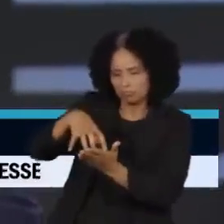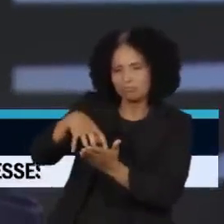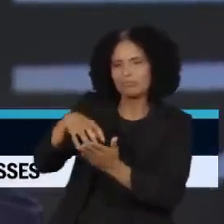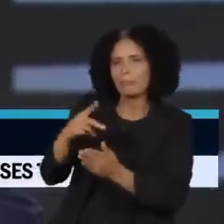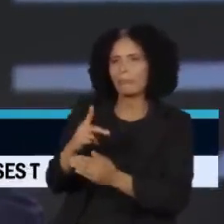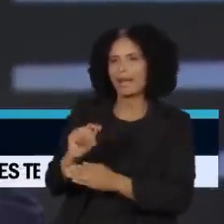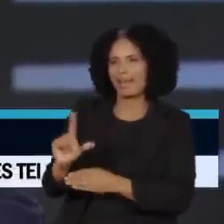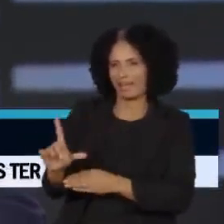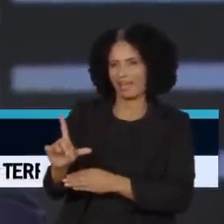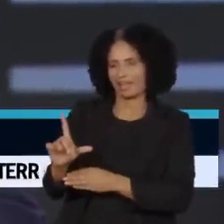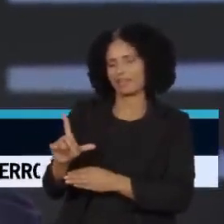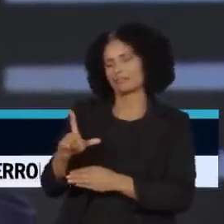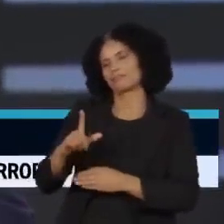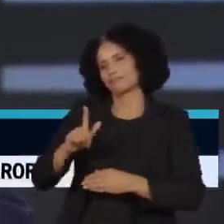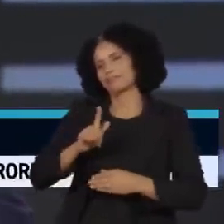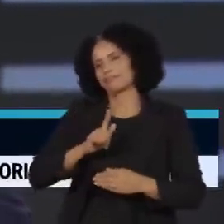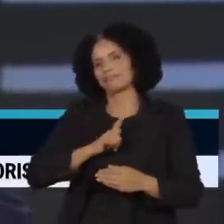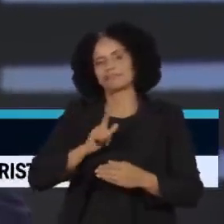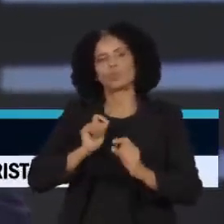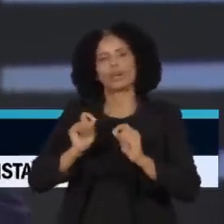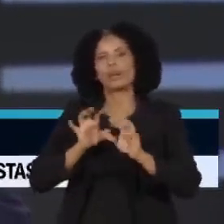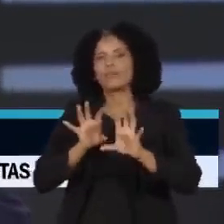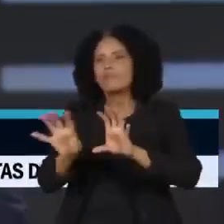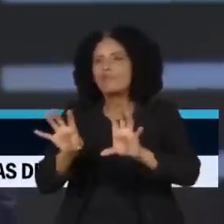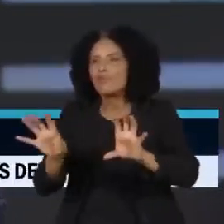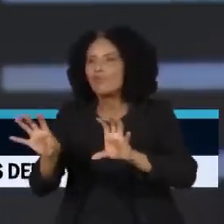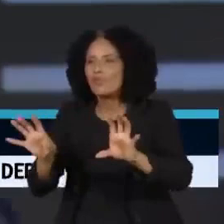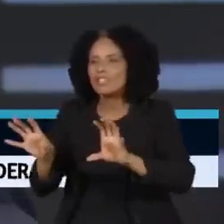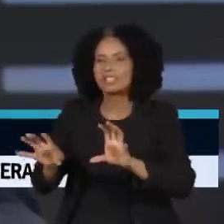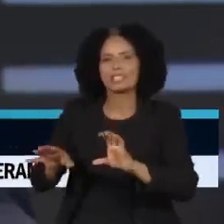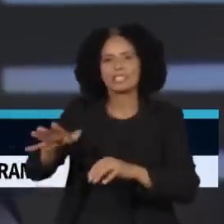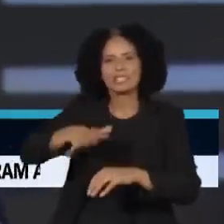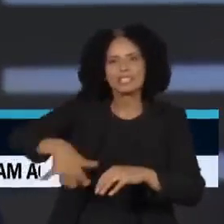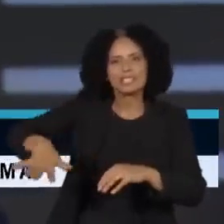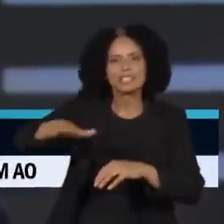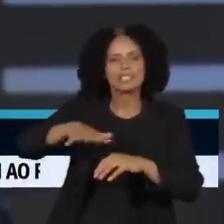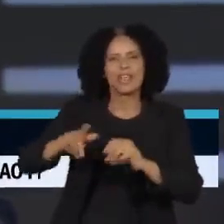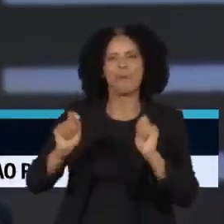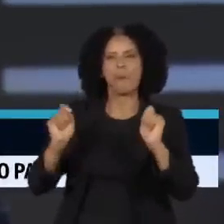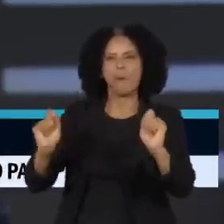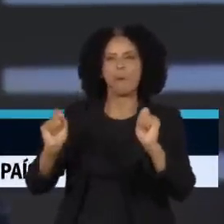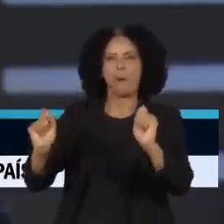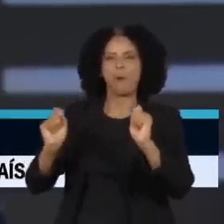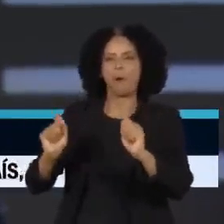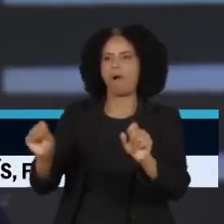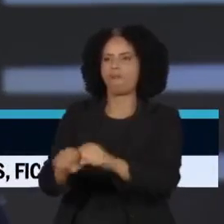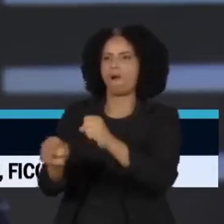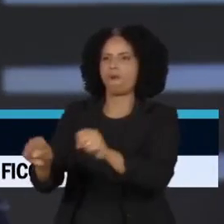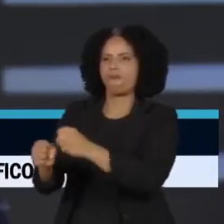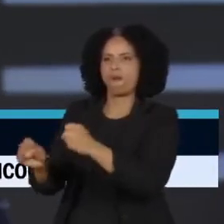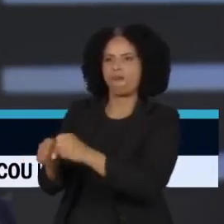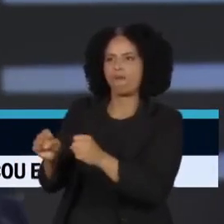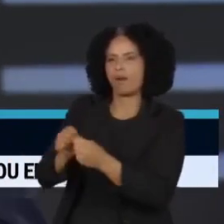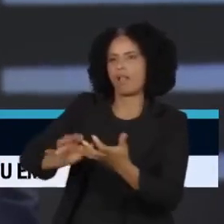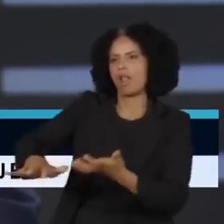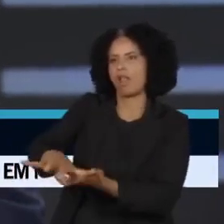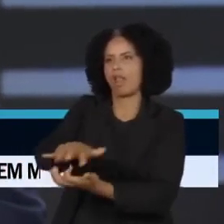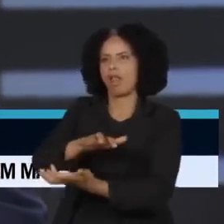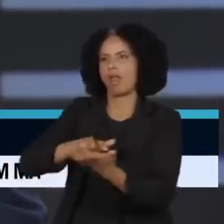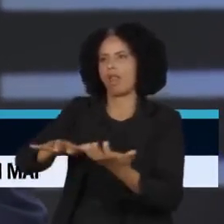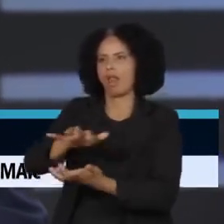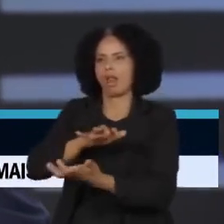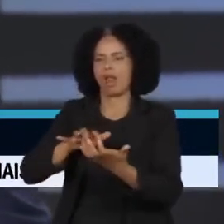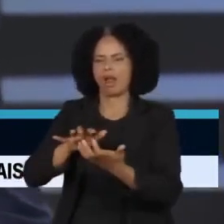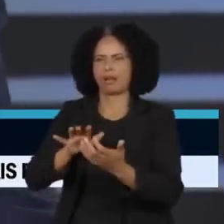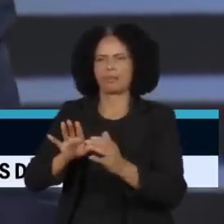parte dos partidos políticos e em relação aqueles é seus militantes ou seus parlamentares que participaram daquele lado mas